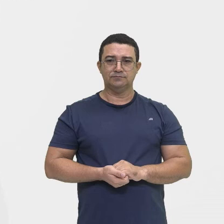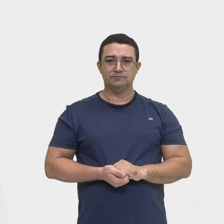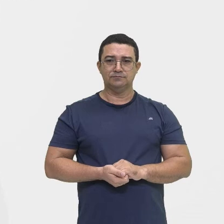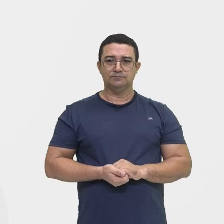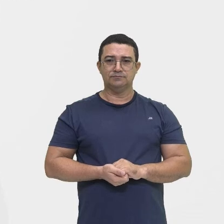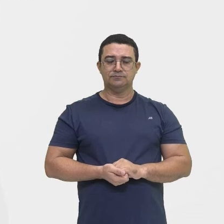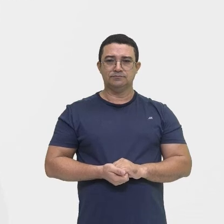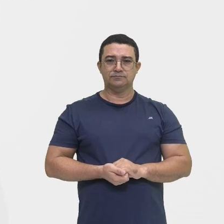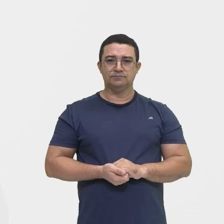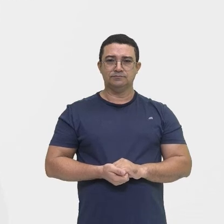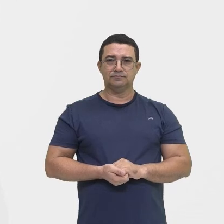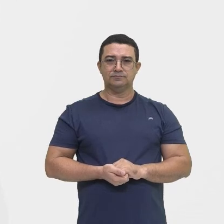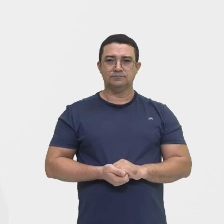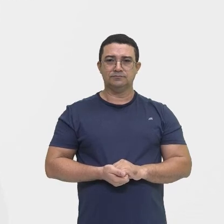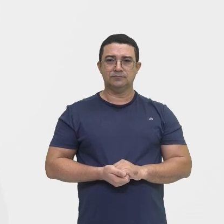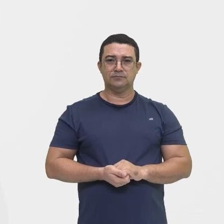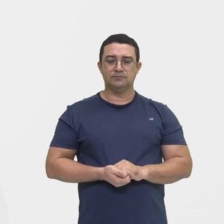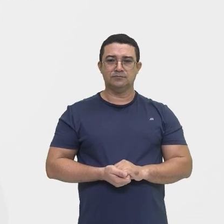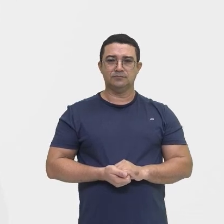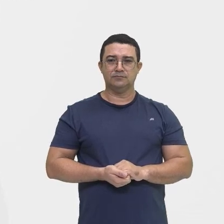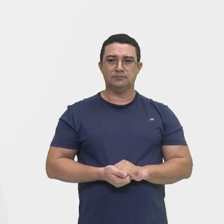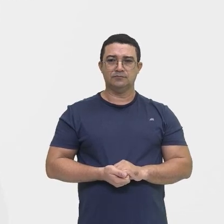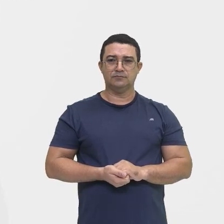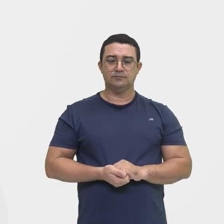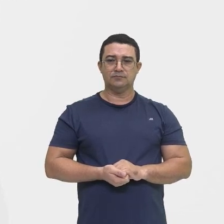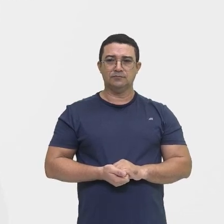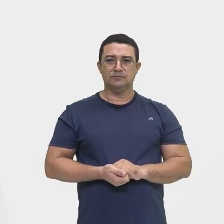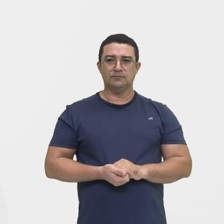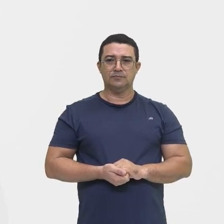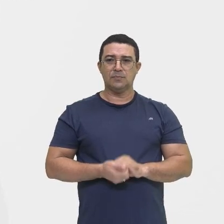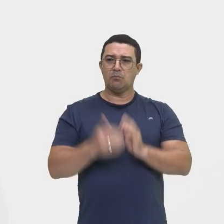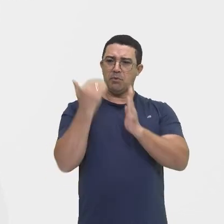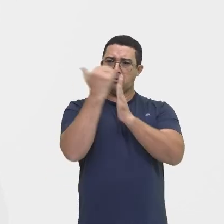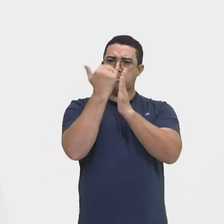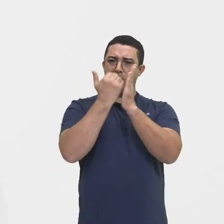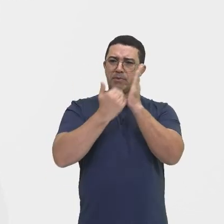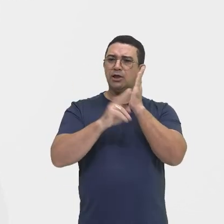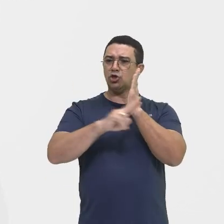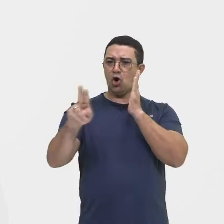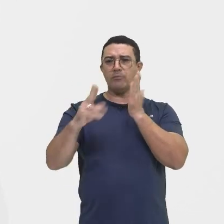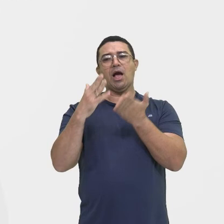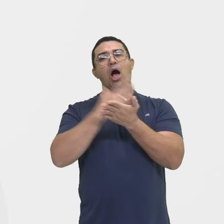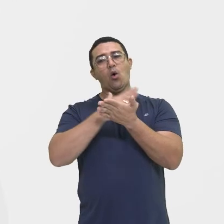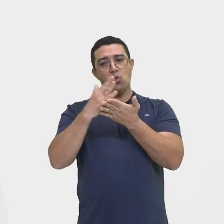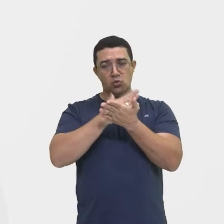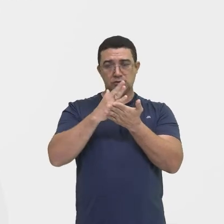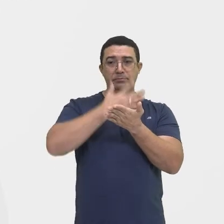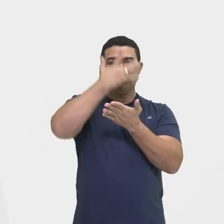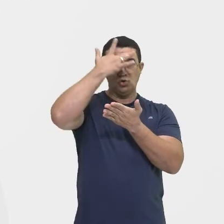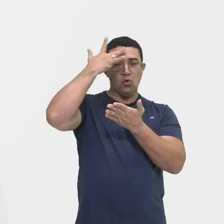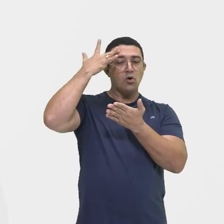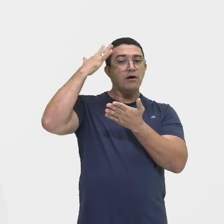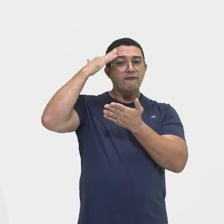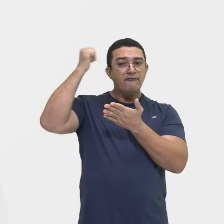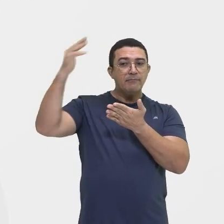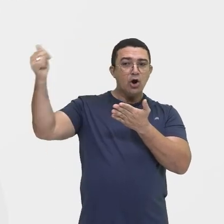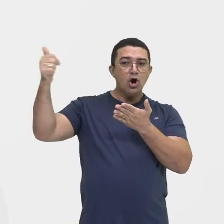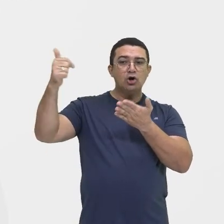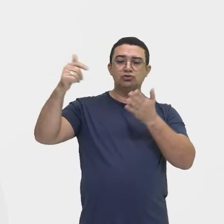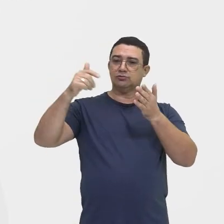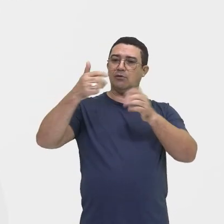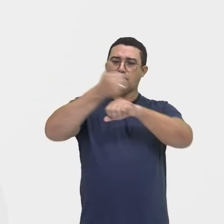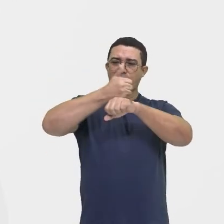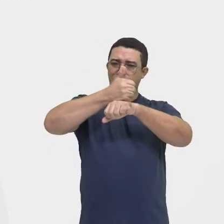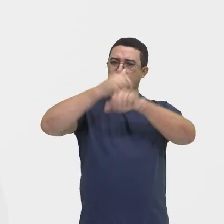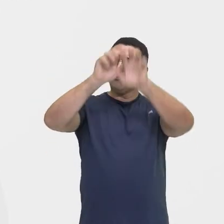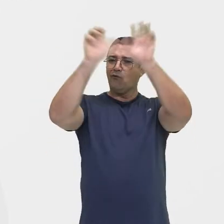Soto, Joseph Albers, Kenneth Noland, entre outros, né? Porque são alguns dos artistas da